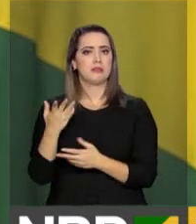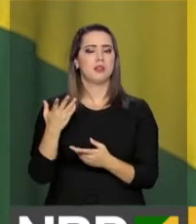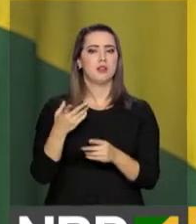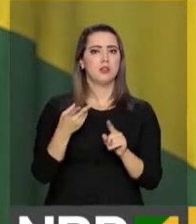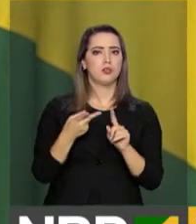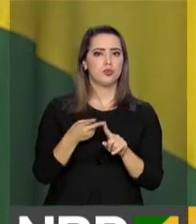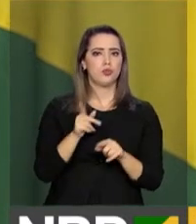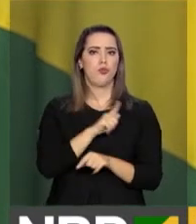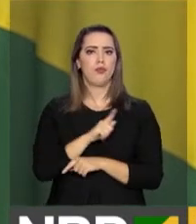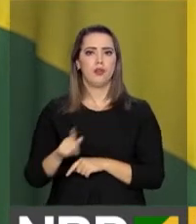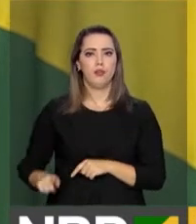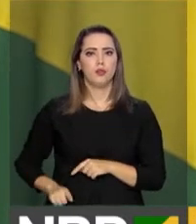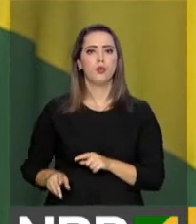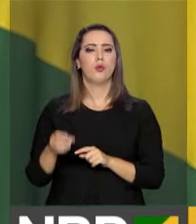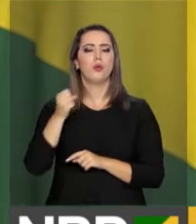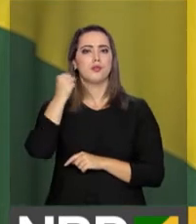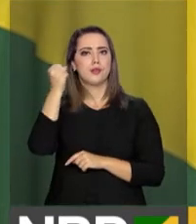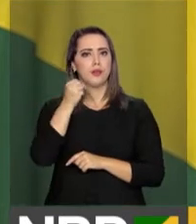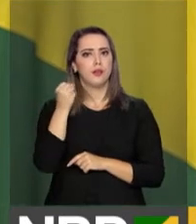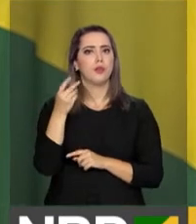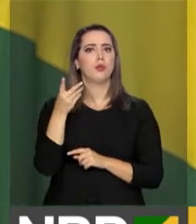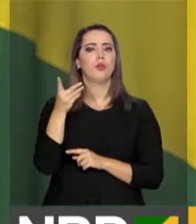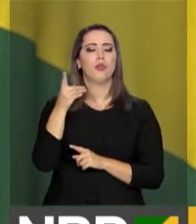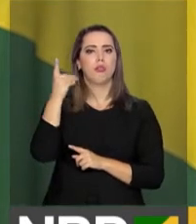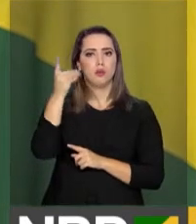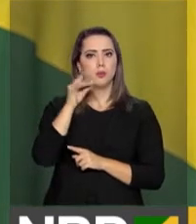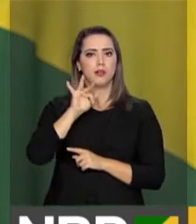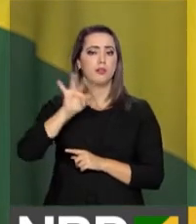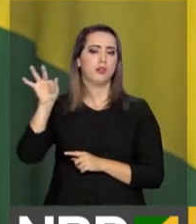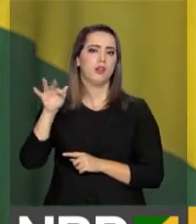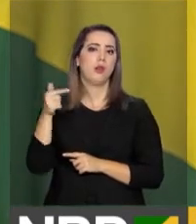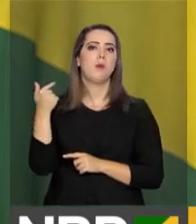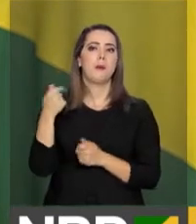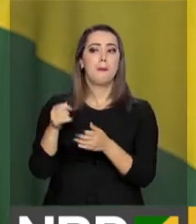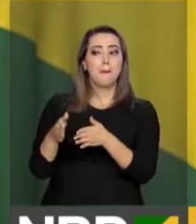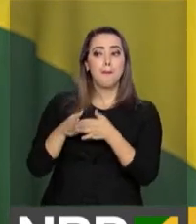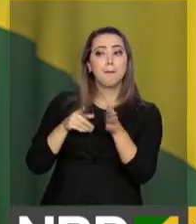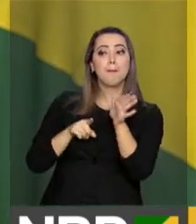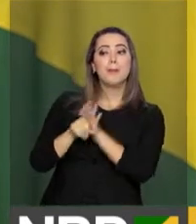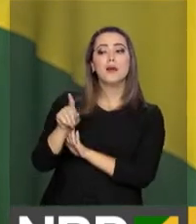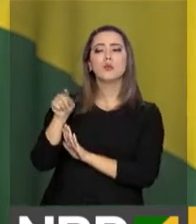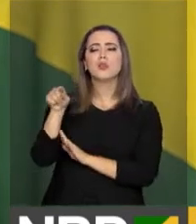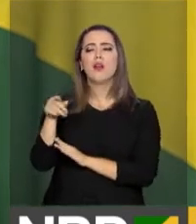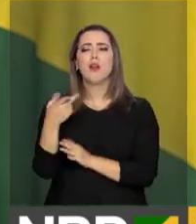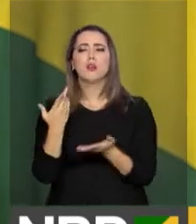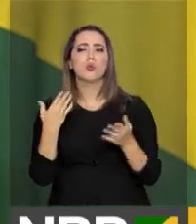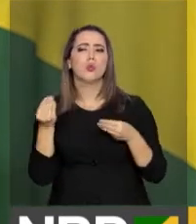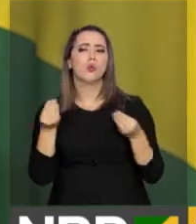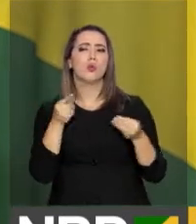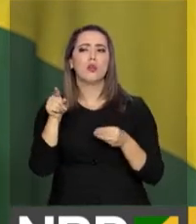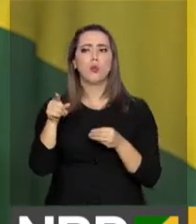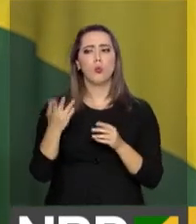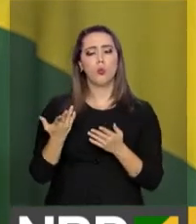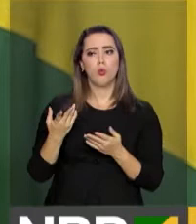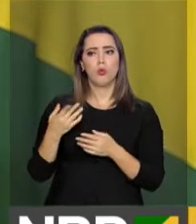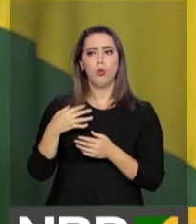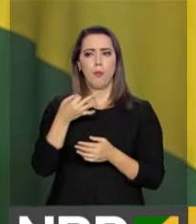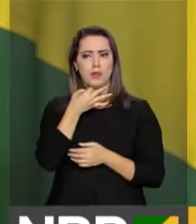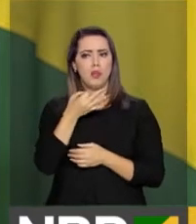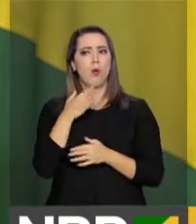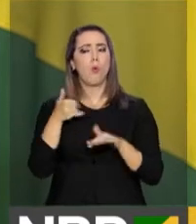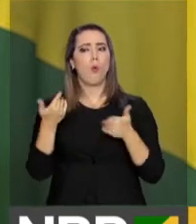governador e candidato a senador e candidato a deputado federal que não será questionado a respeito da sua posição